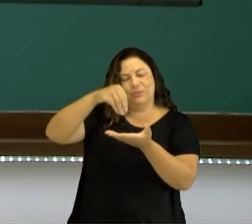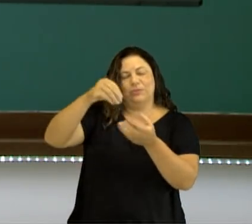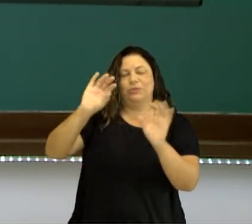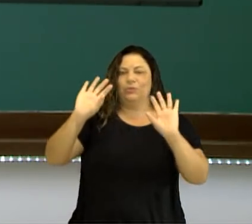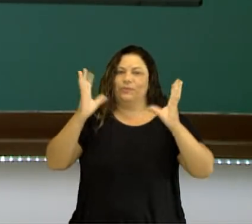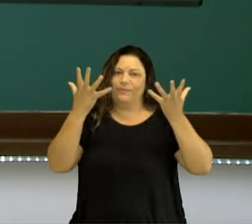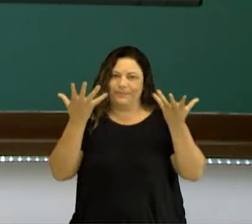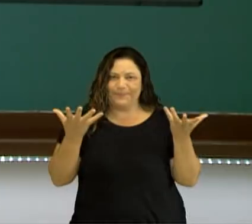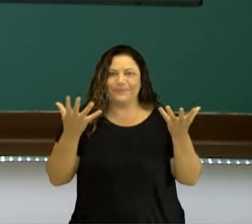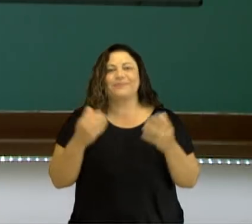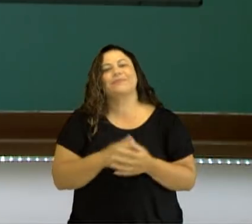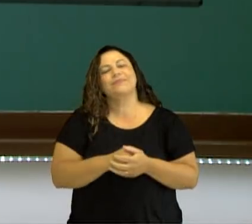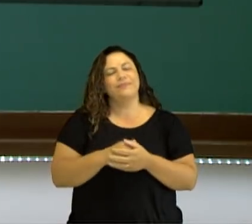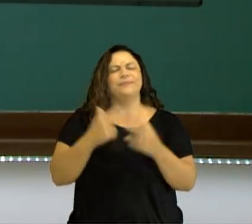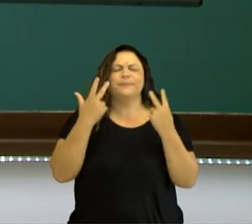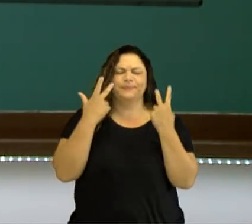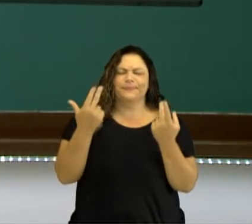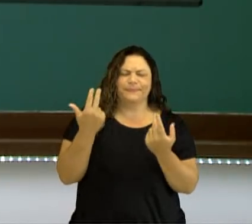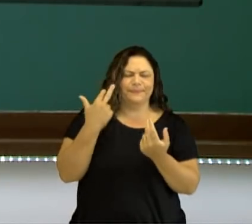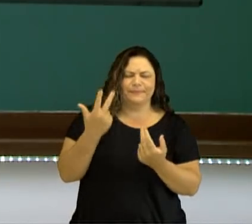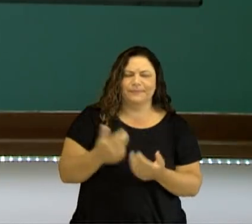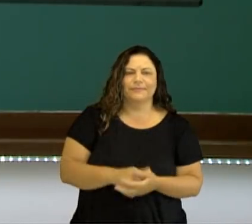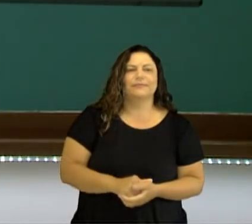essa quantidade, né, de cento.